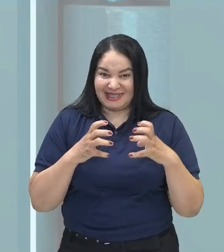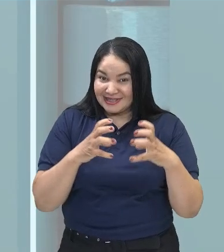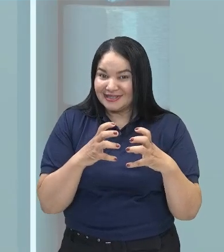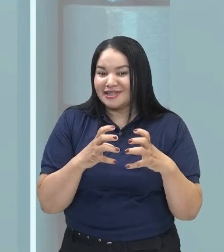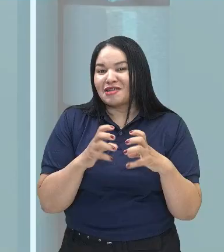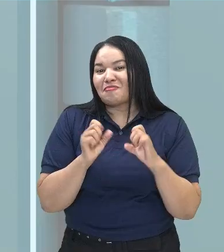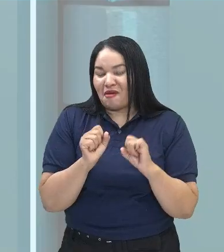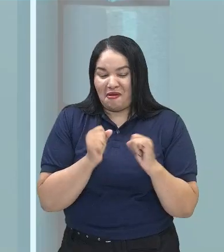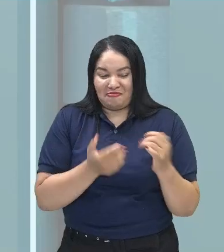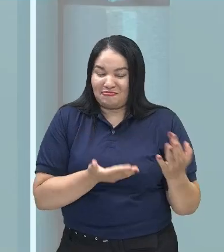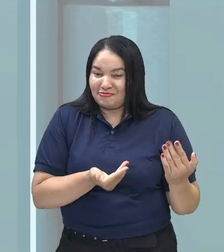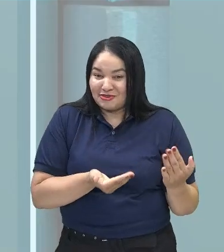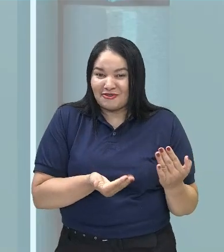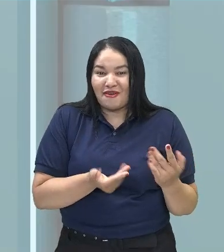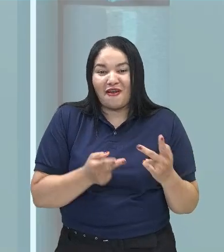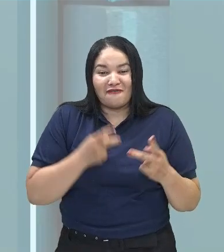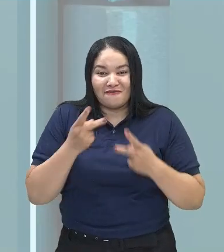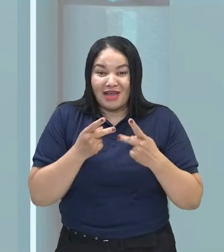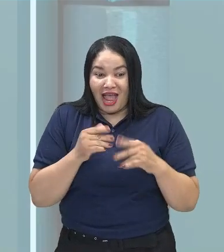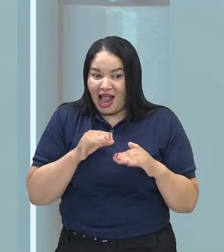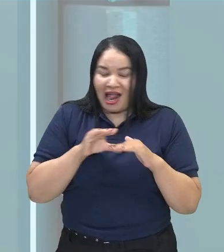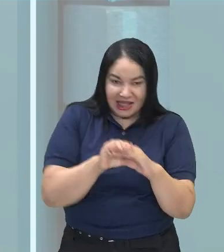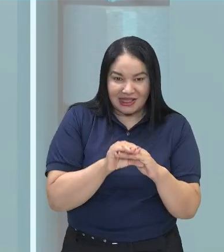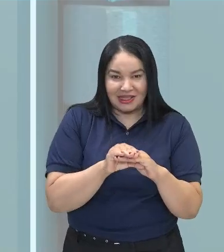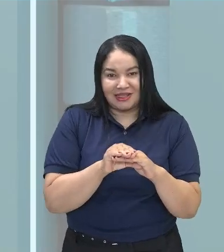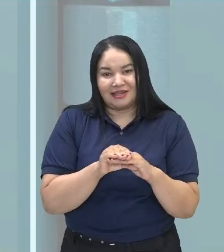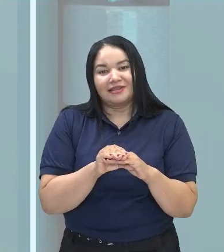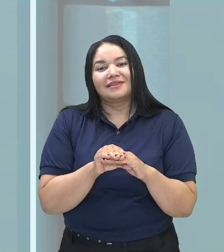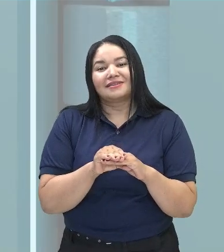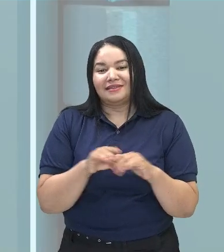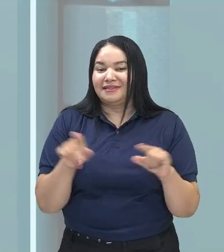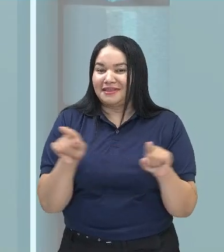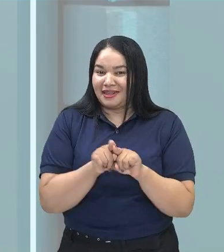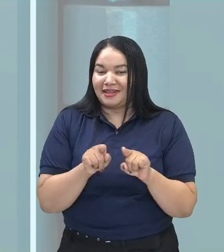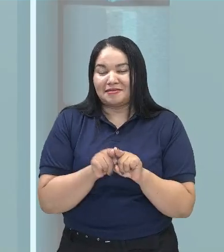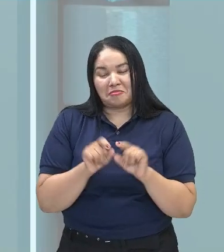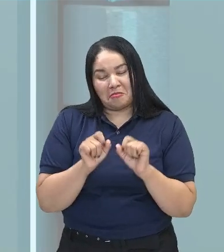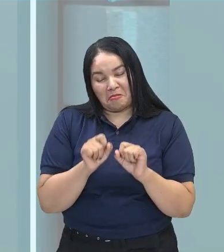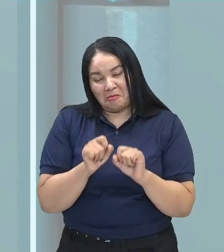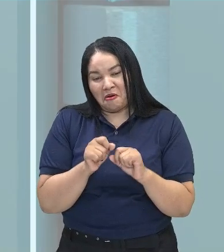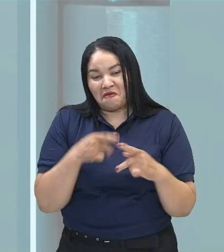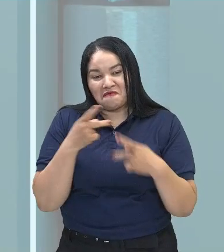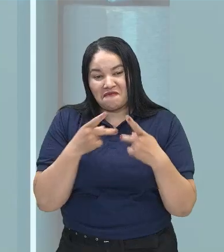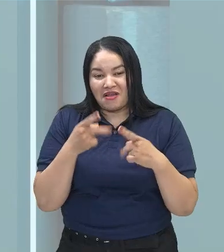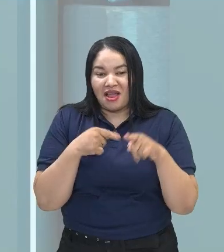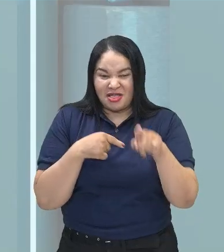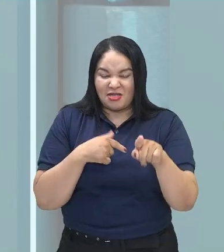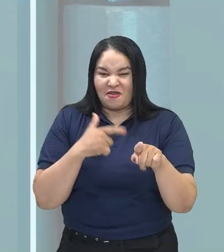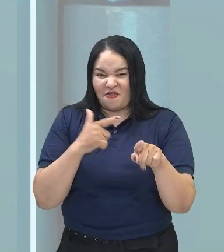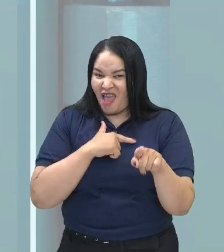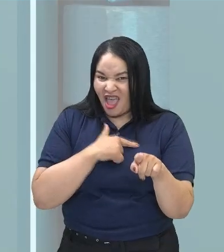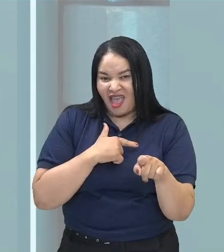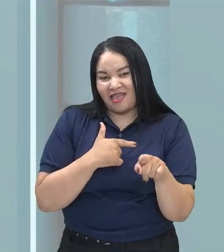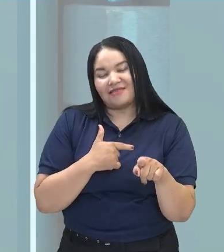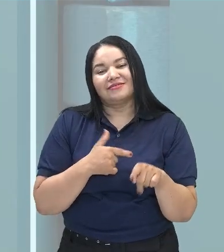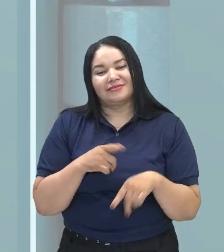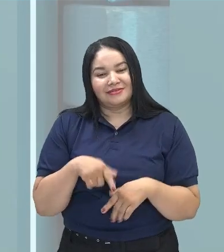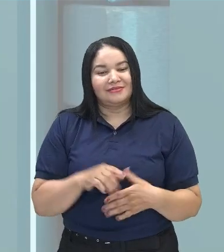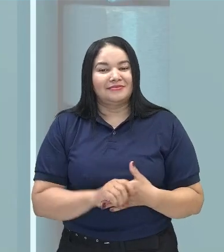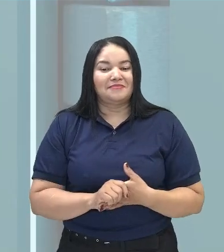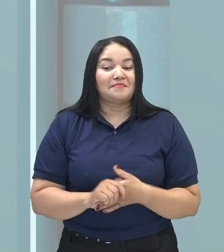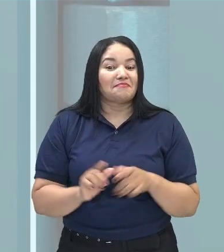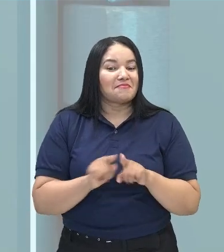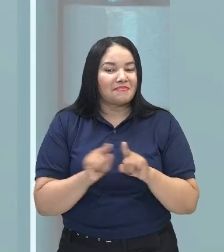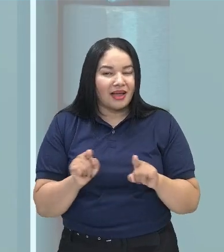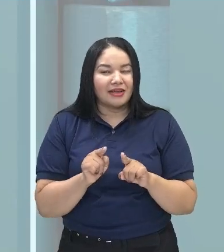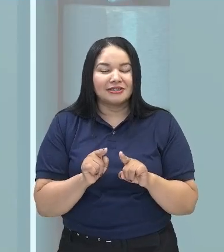por exemplo, né, que gosta de atacar um ao outro, vamos falar, né, você é feia. Mas, ao invés de